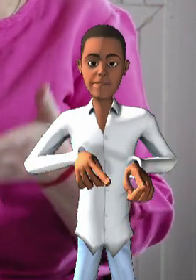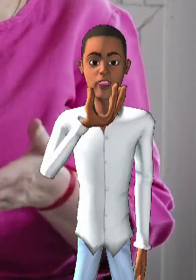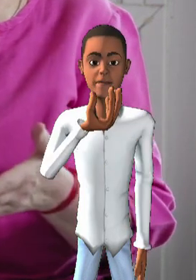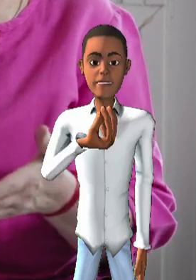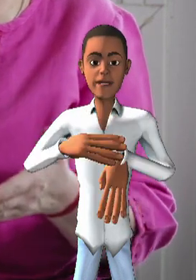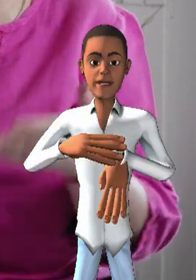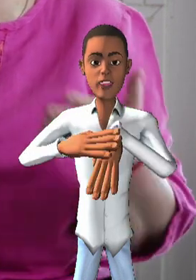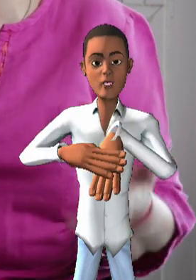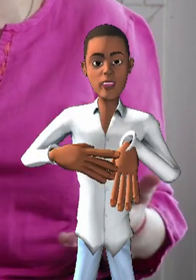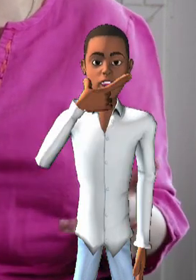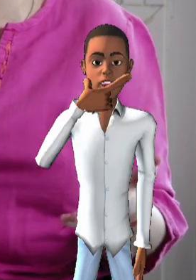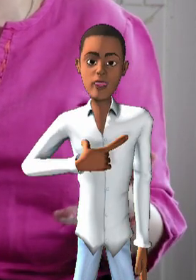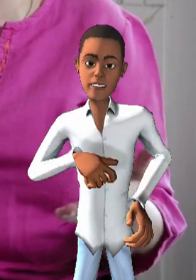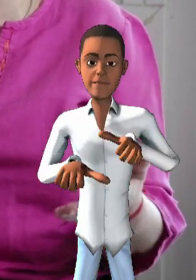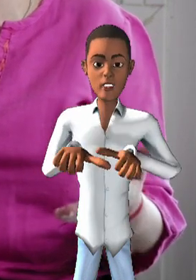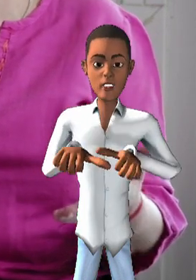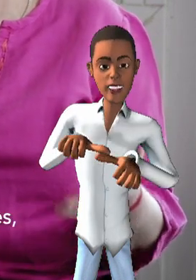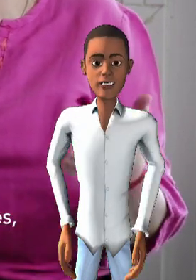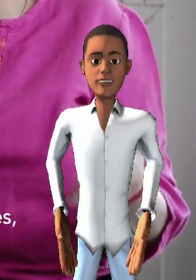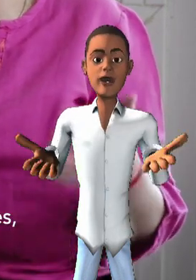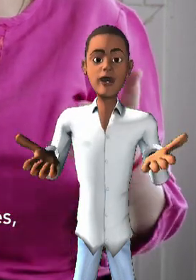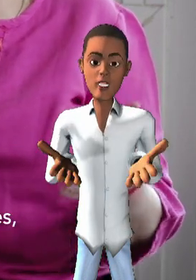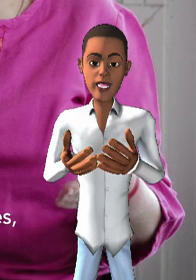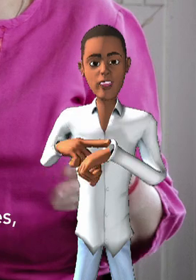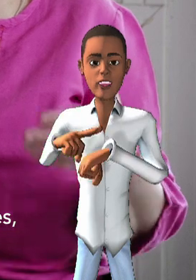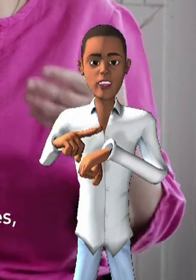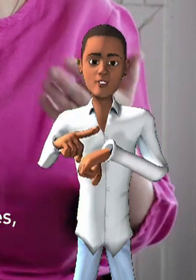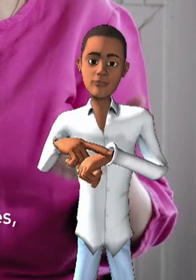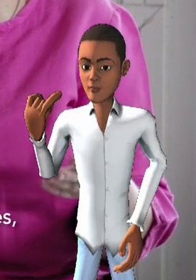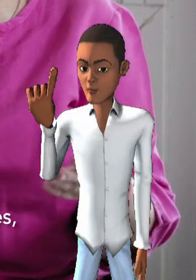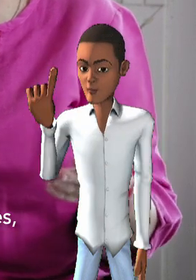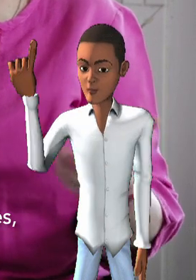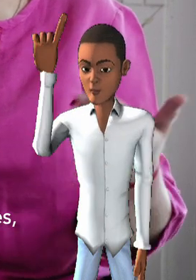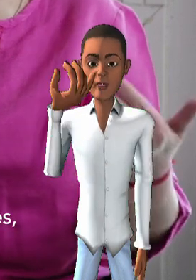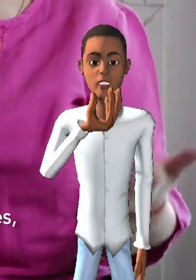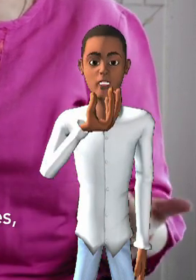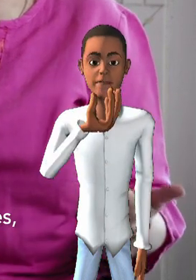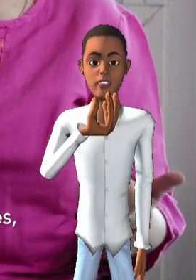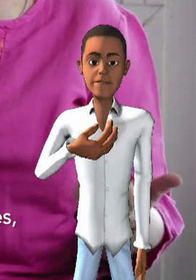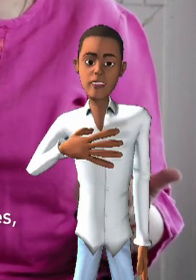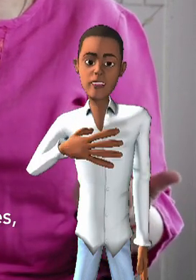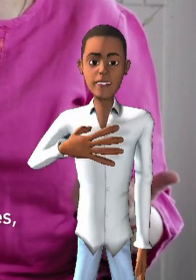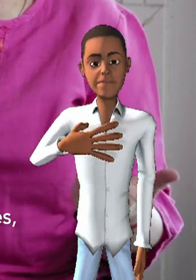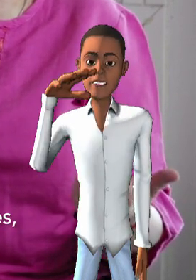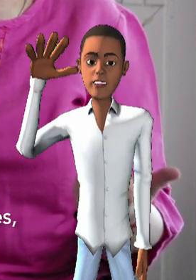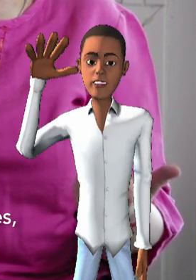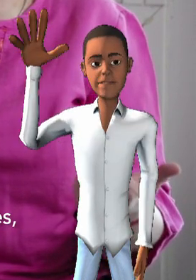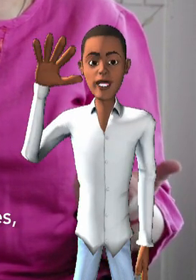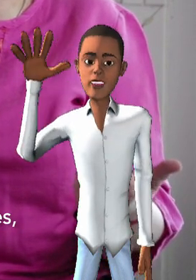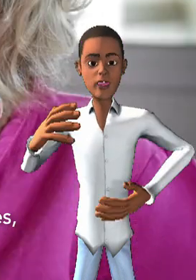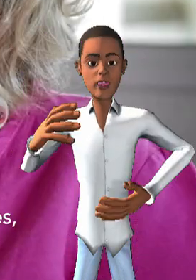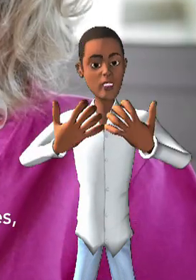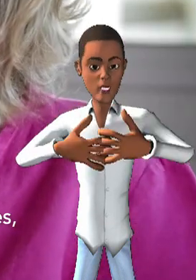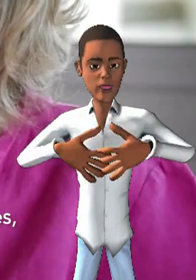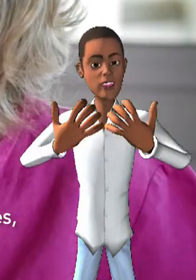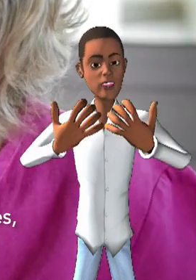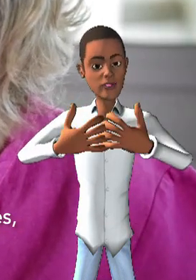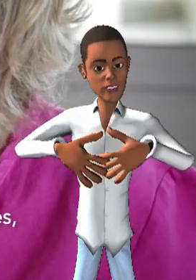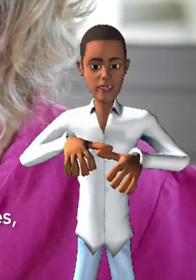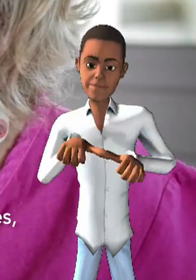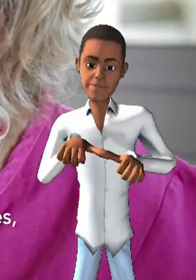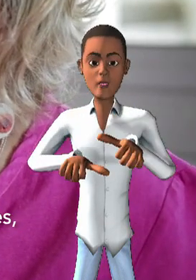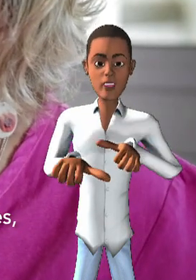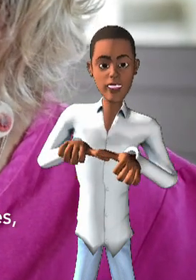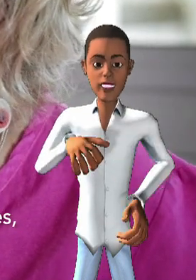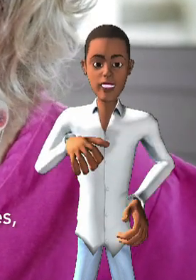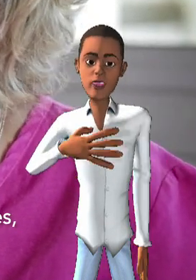precisamos que os homens façam sua parte. É um momento para que eles revisem suas masculinidades, aprendam a ser